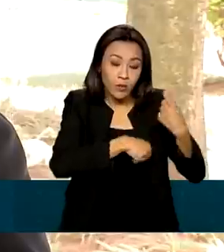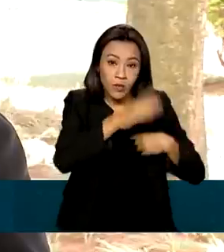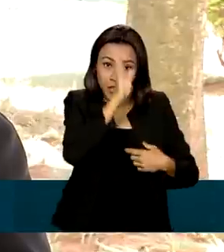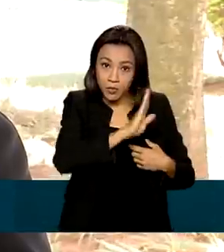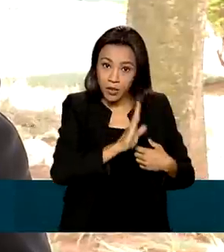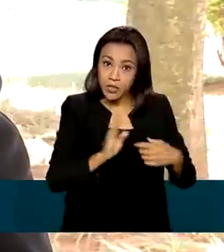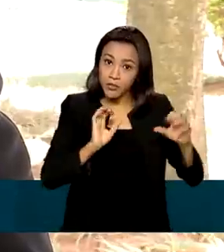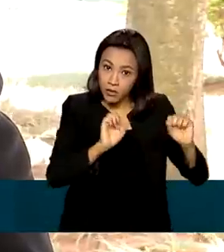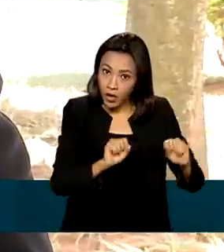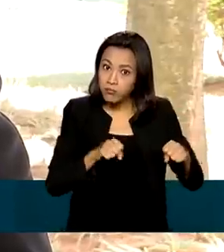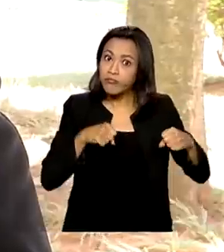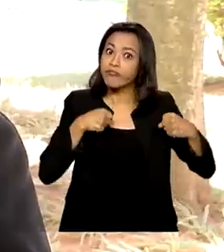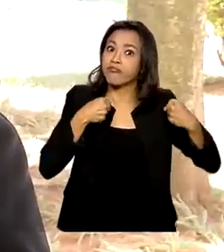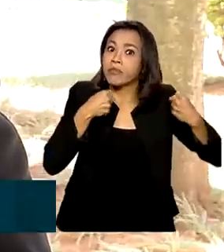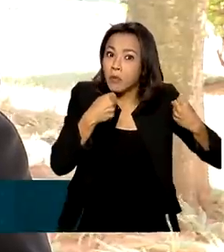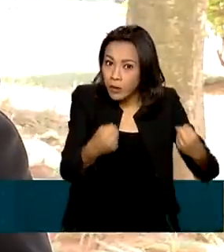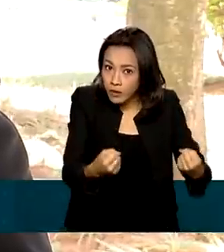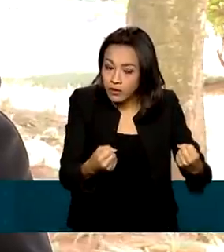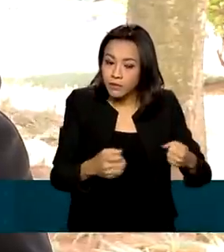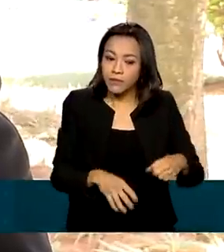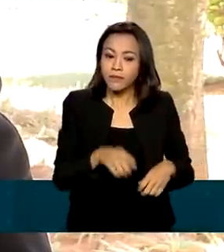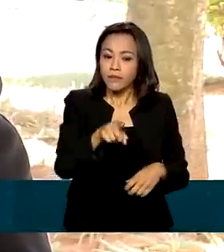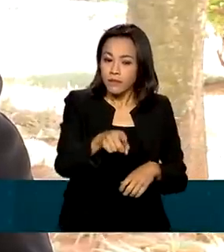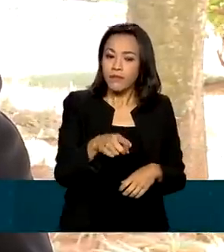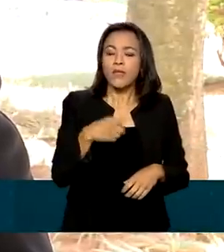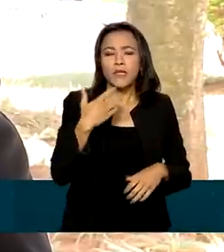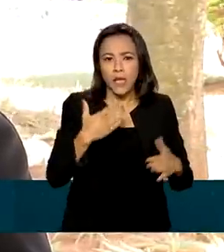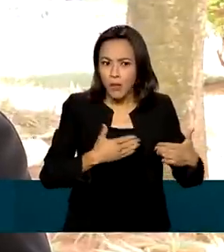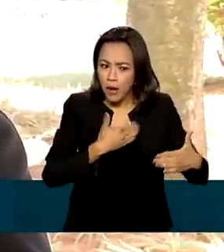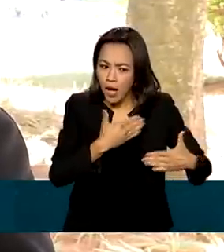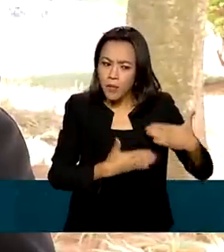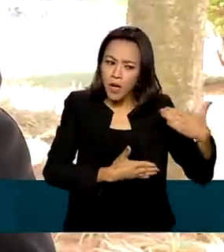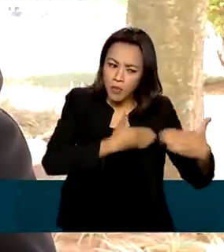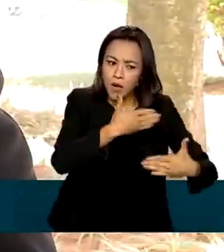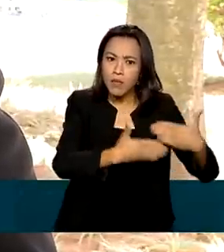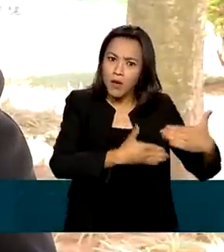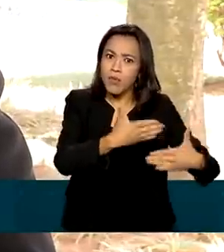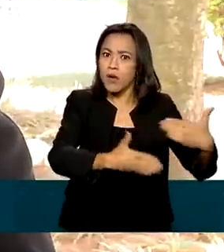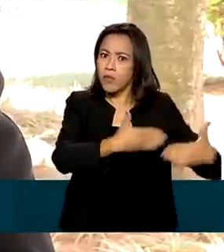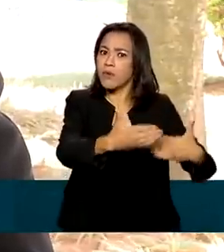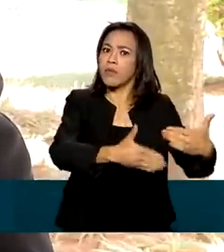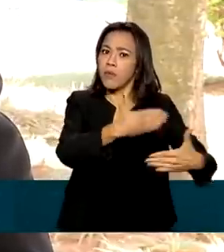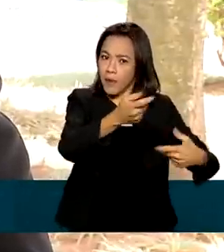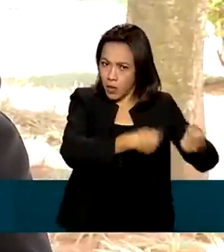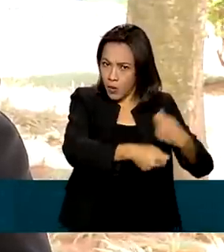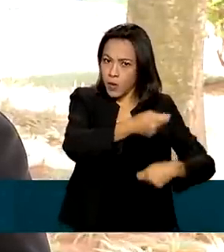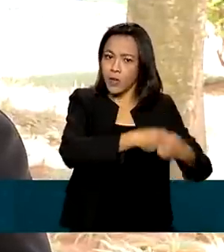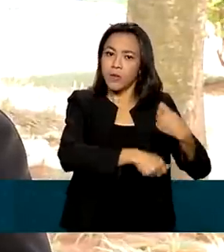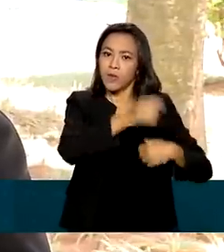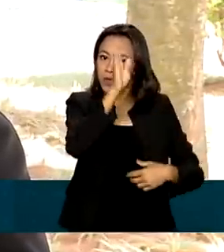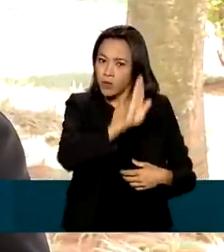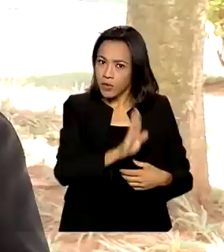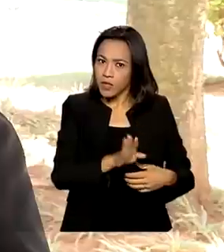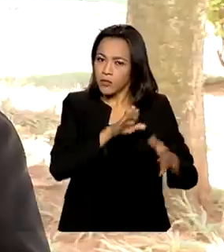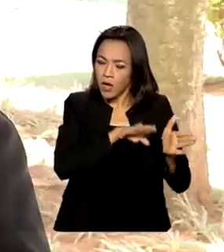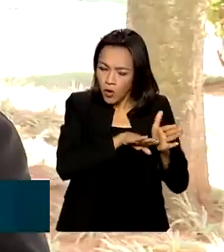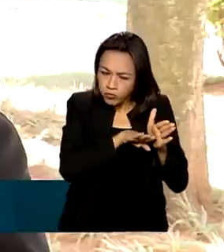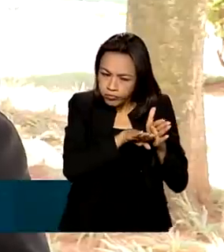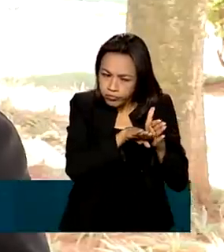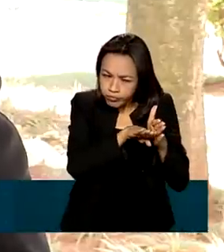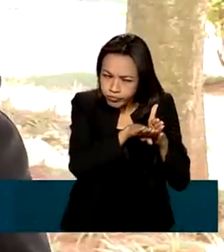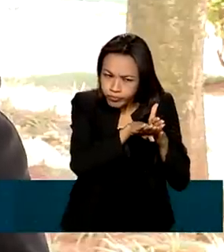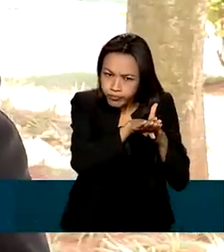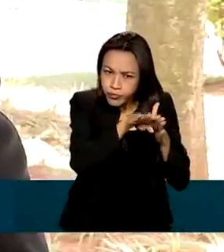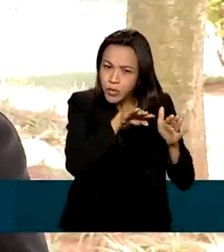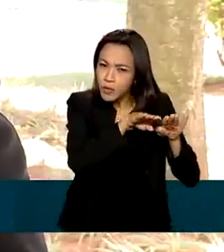recuperando economia tá respondendo né com ritmo de crescimento bem mais acelerado Ou seja é um crescimento consistente né